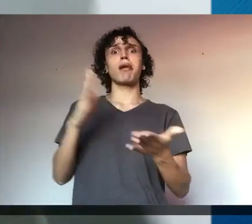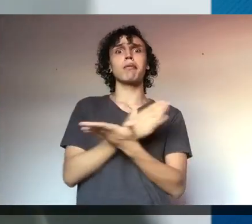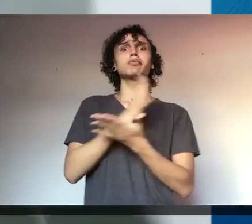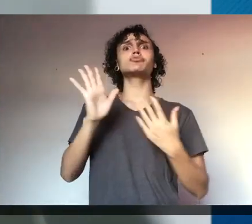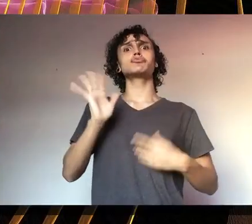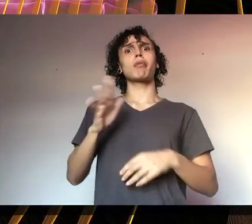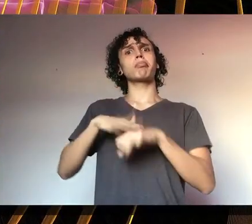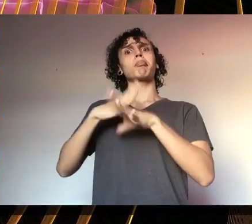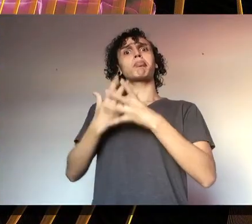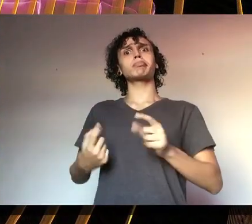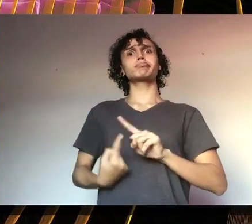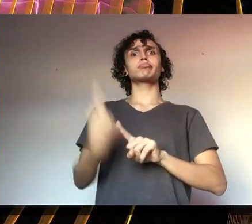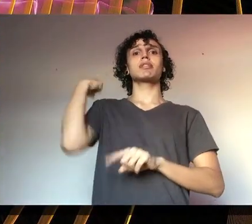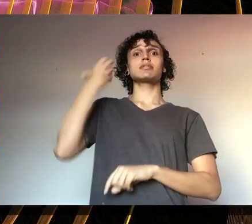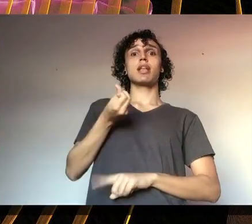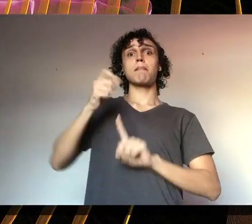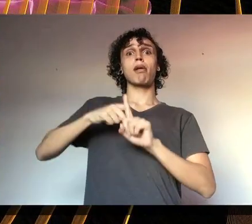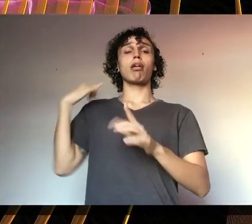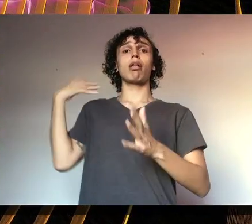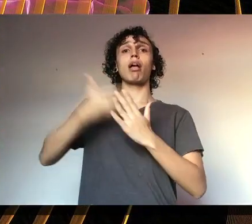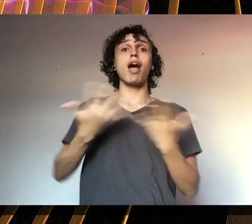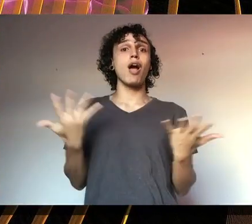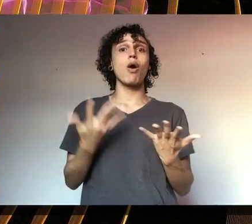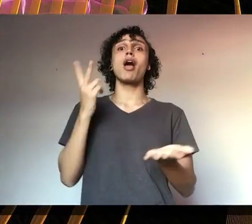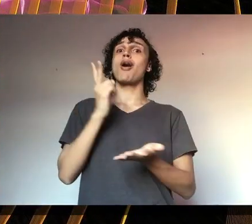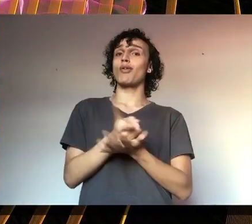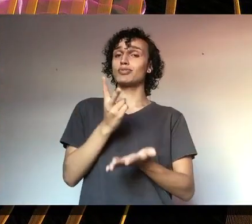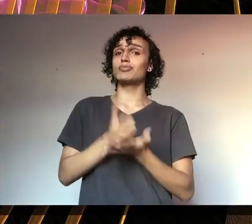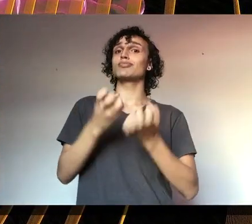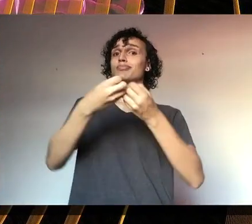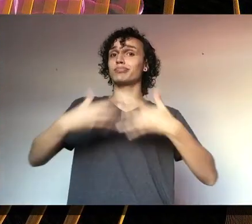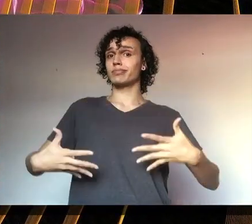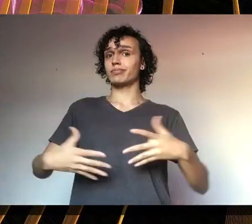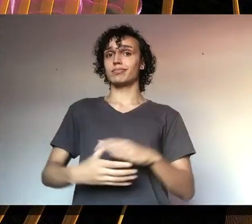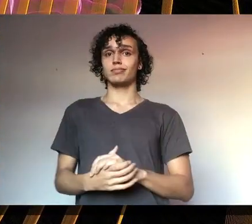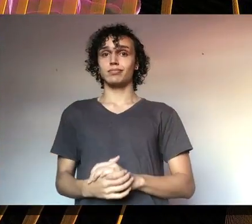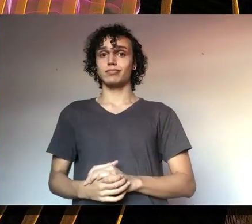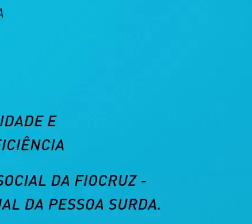curadas há 6 meses e que estão com danos irreparáveis até agora.